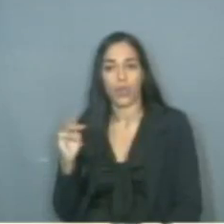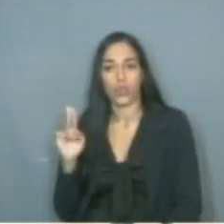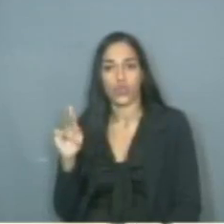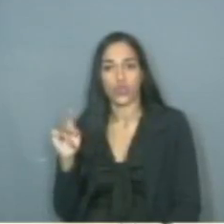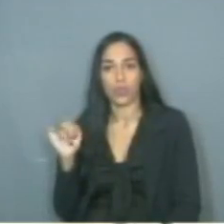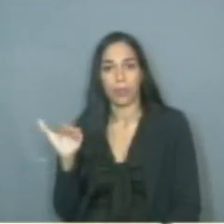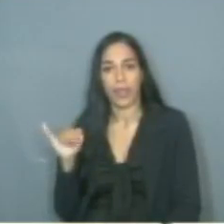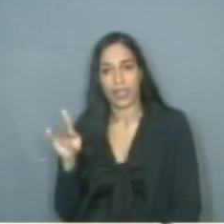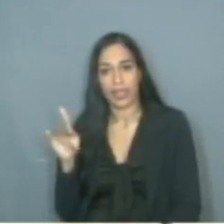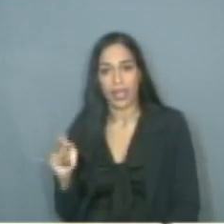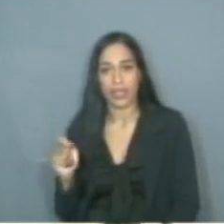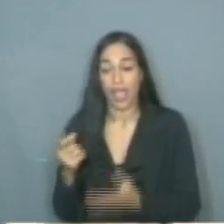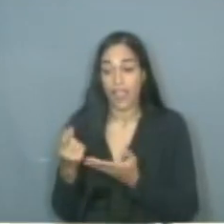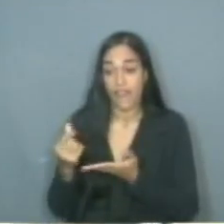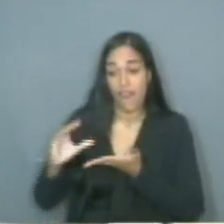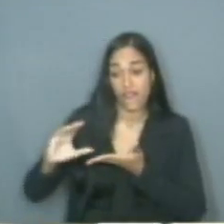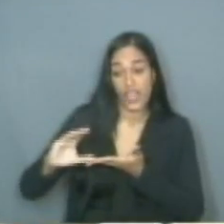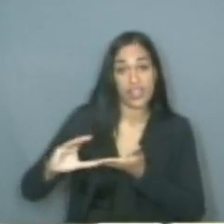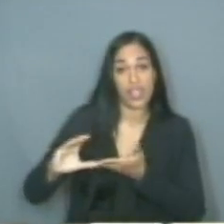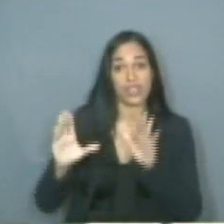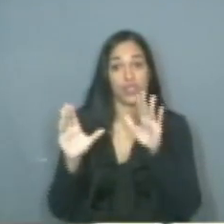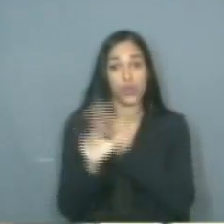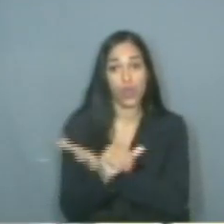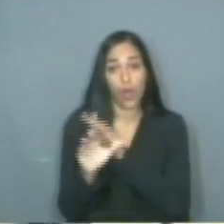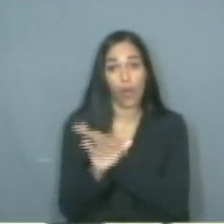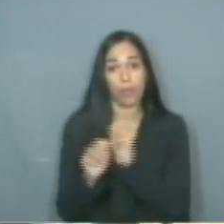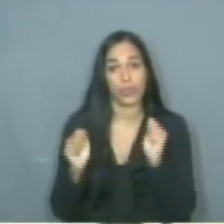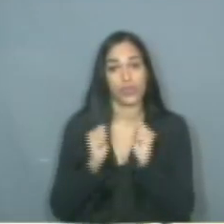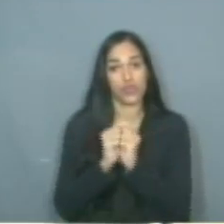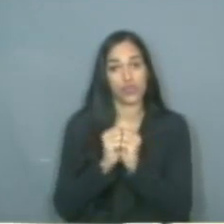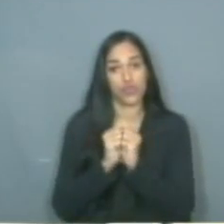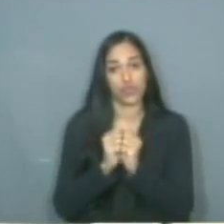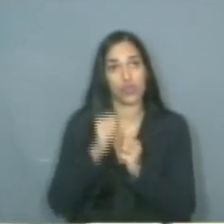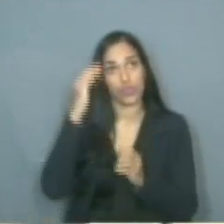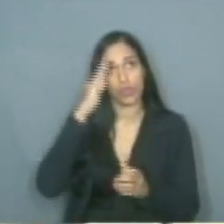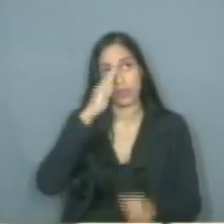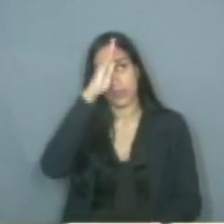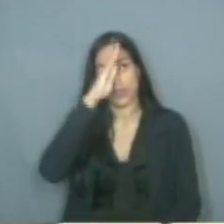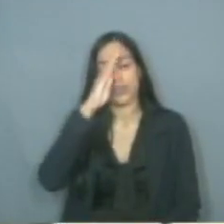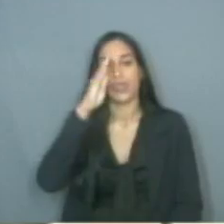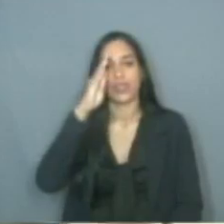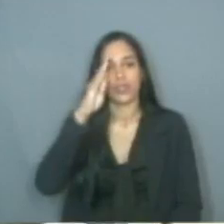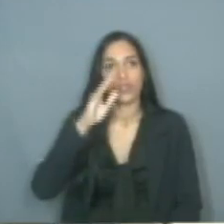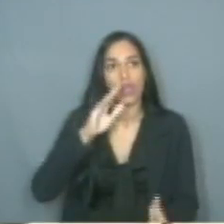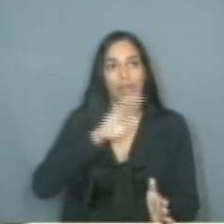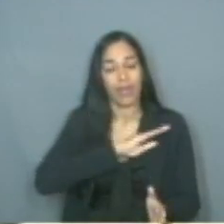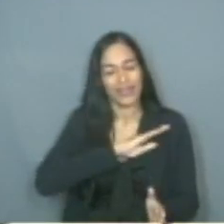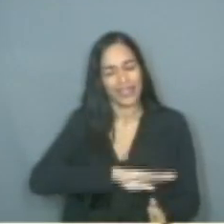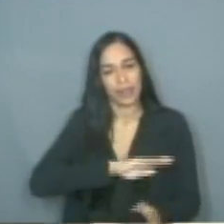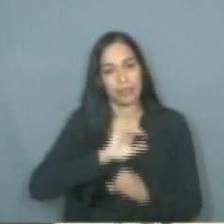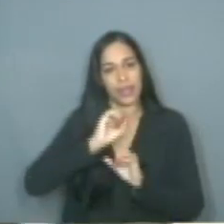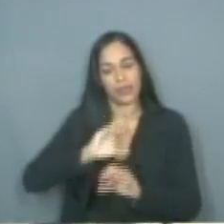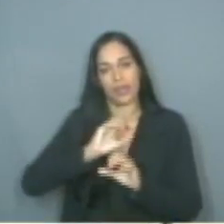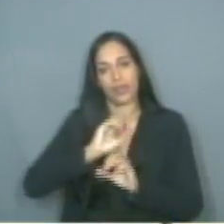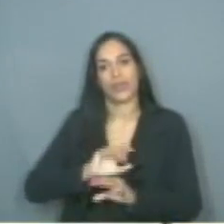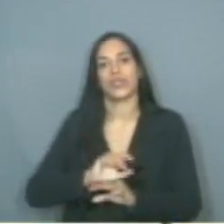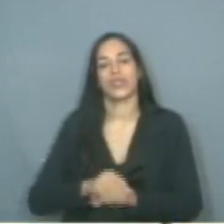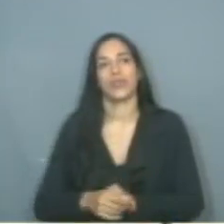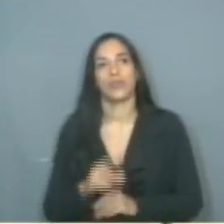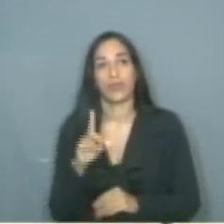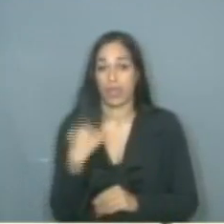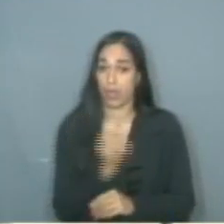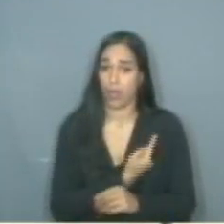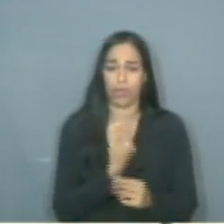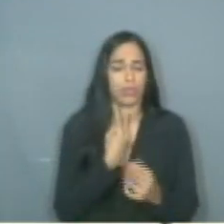financiou o golpe junto com os bolsonaristas e que é inimigo da educação? Então, para mim, é